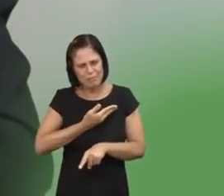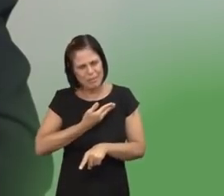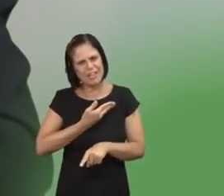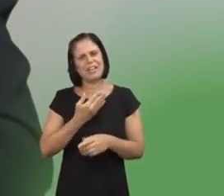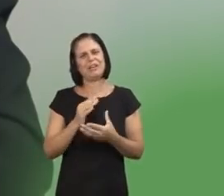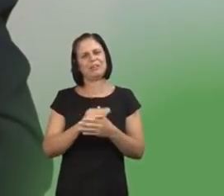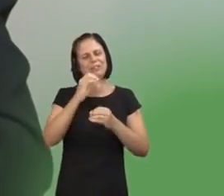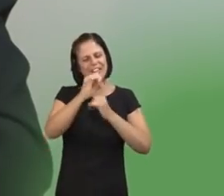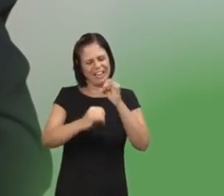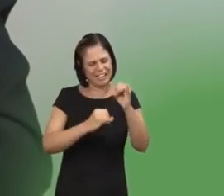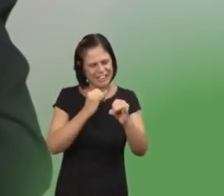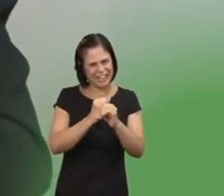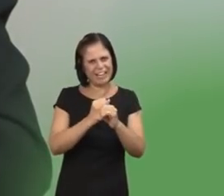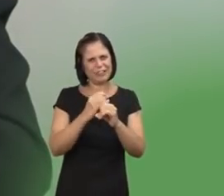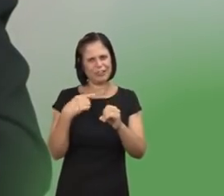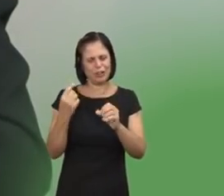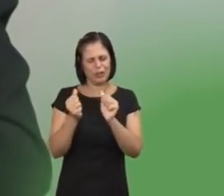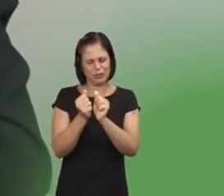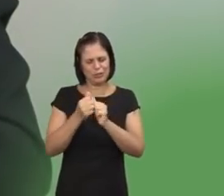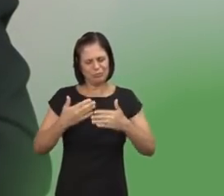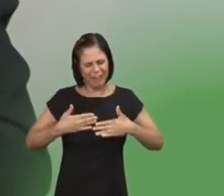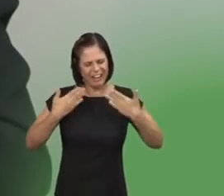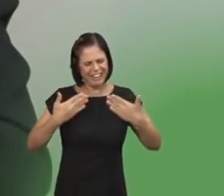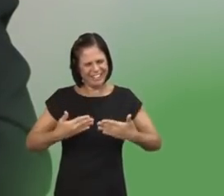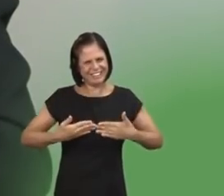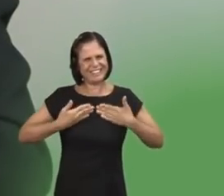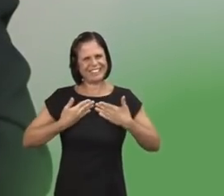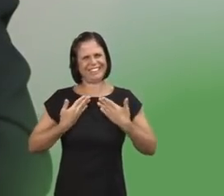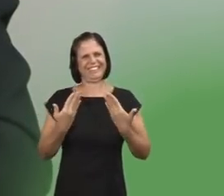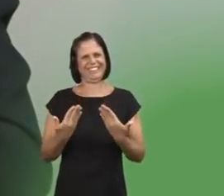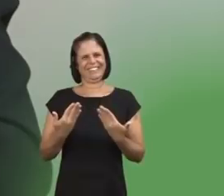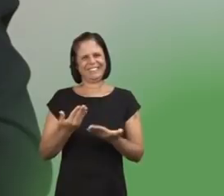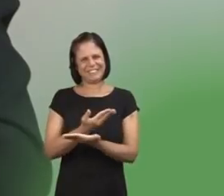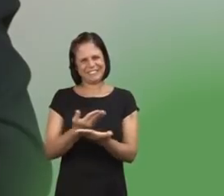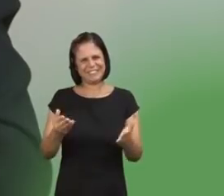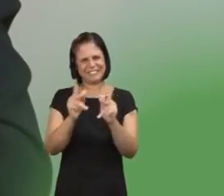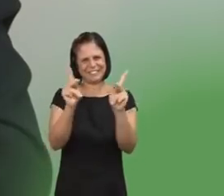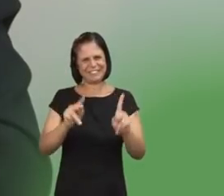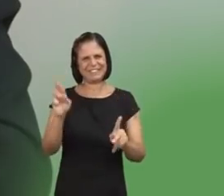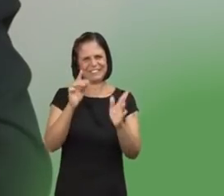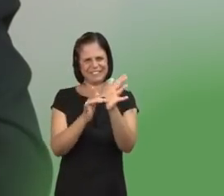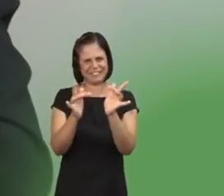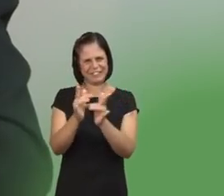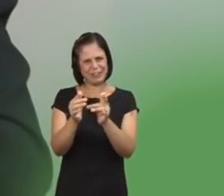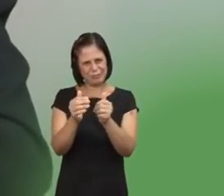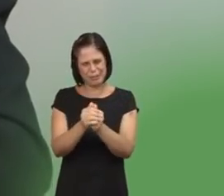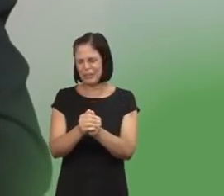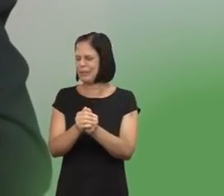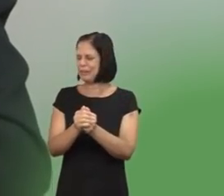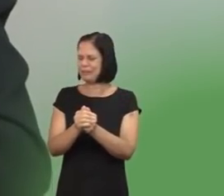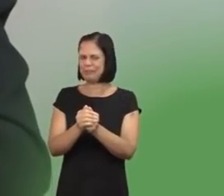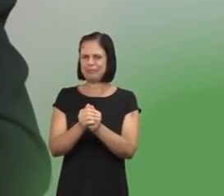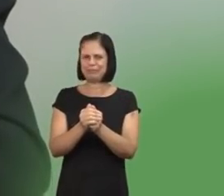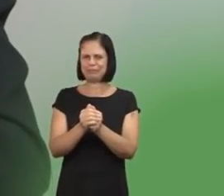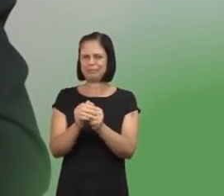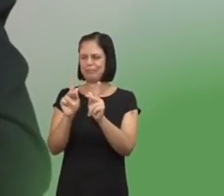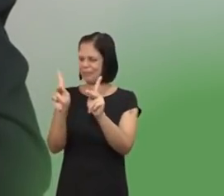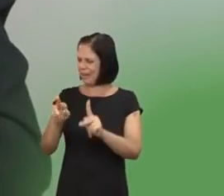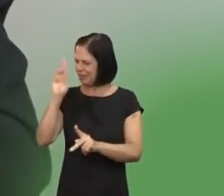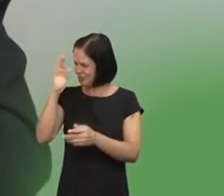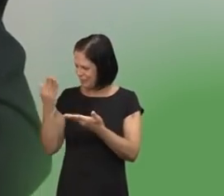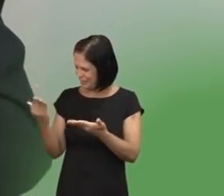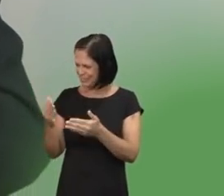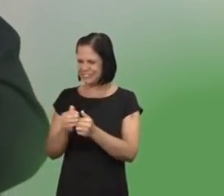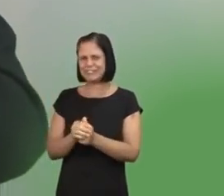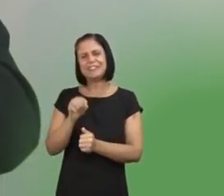amigos, internautas, com essa alegria de estar aqui participando, o que nós desejamos a todos, a paz do Senhor, pastor Josias. A paz do